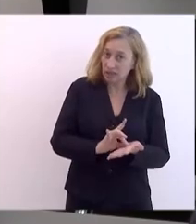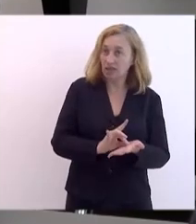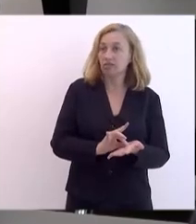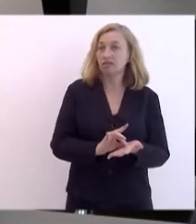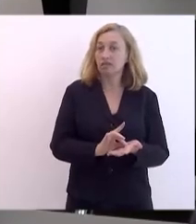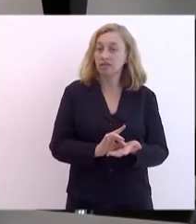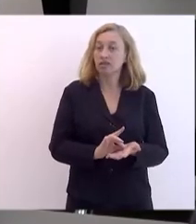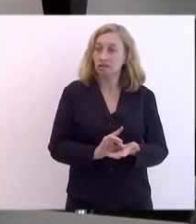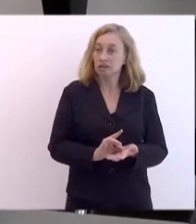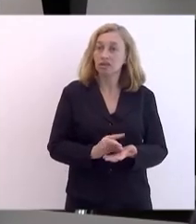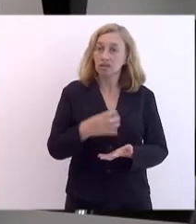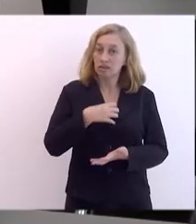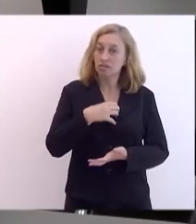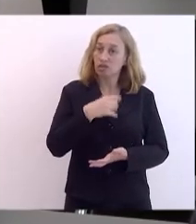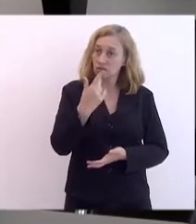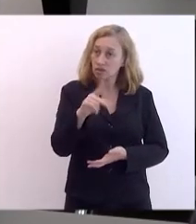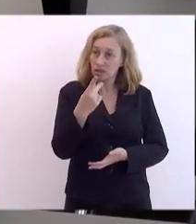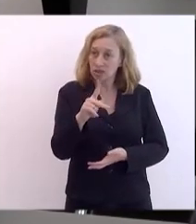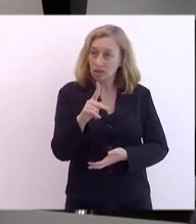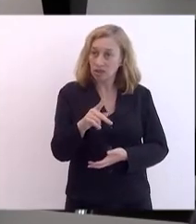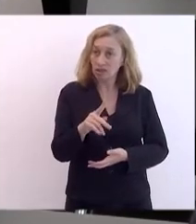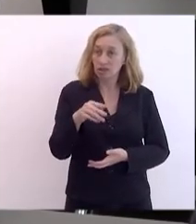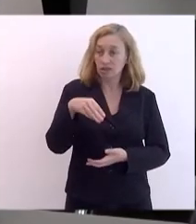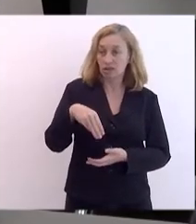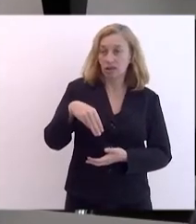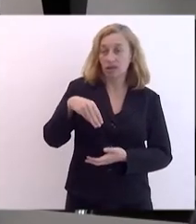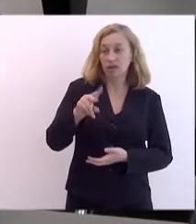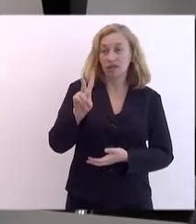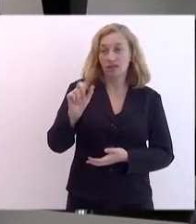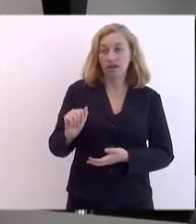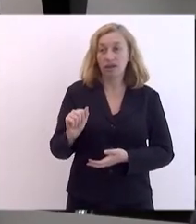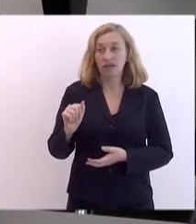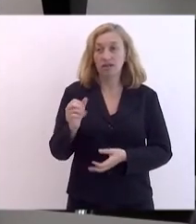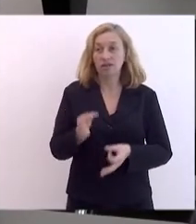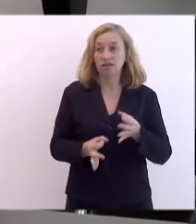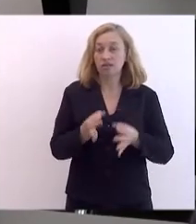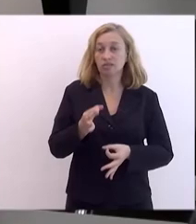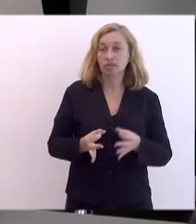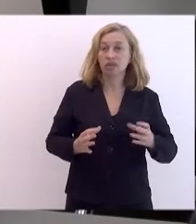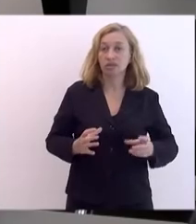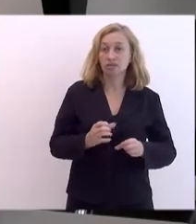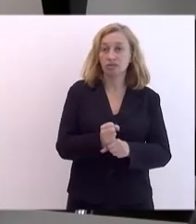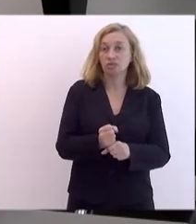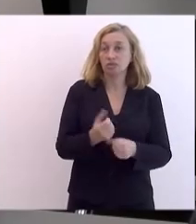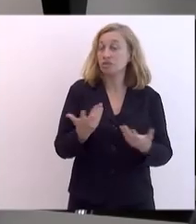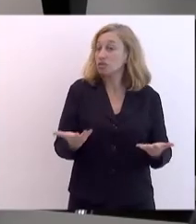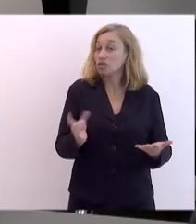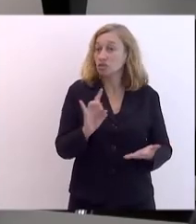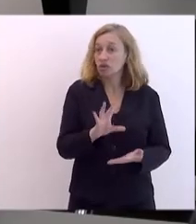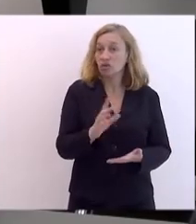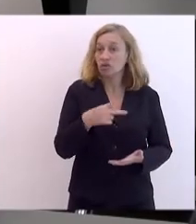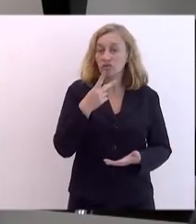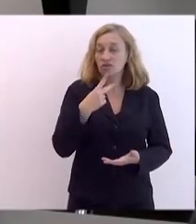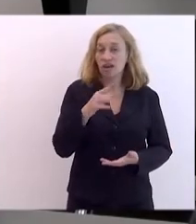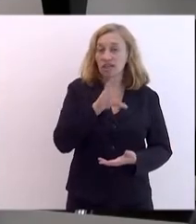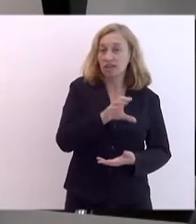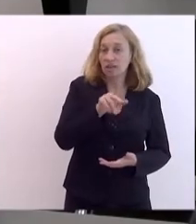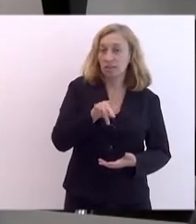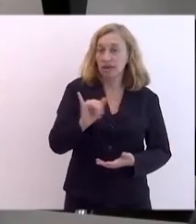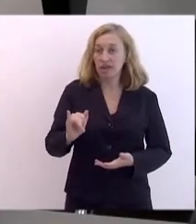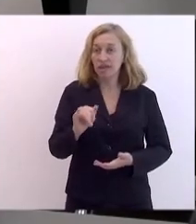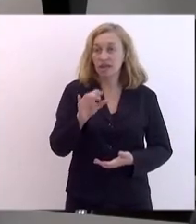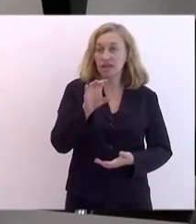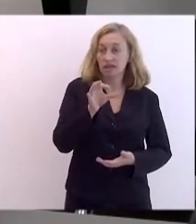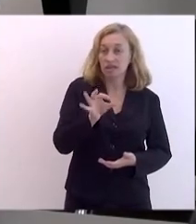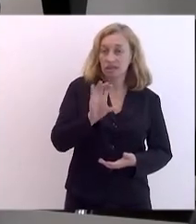na disputa pela vaga no Tribunal de Contas do Estado. É disso que trata a matéria. A matéria não trata da CPI, não trata da CCJ. Seria melhor